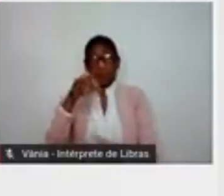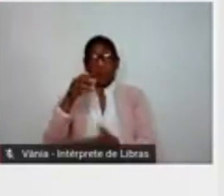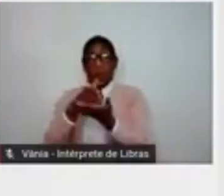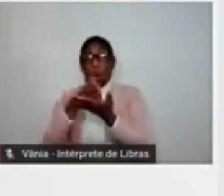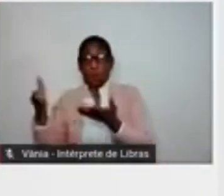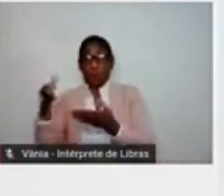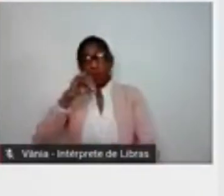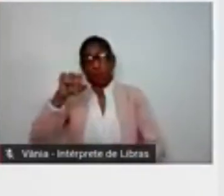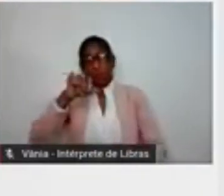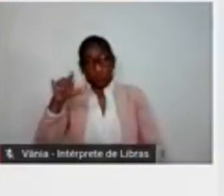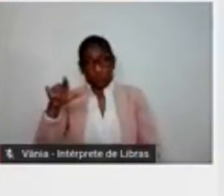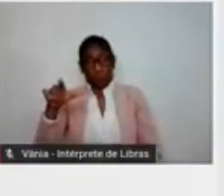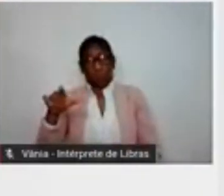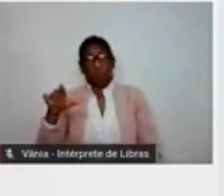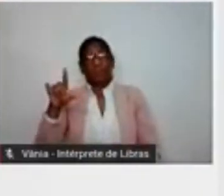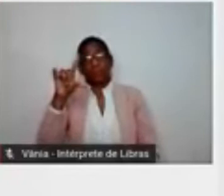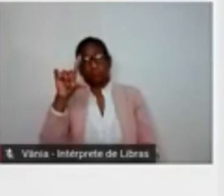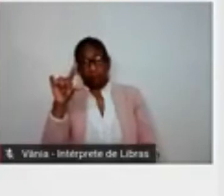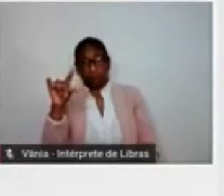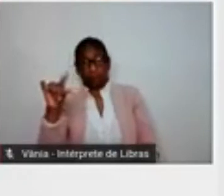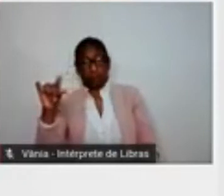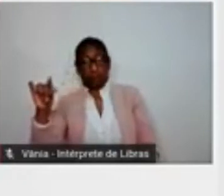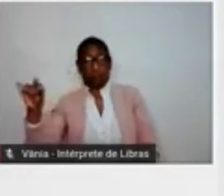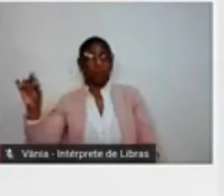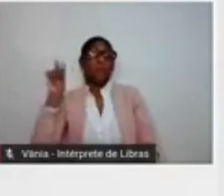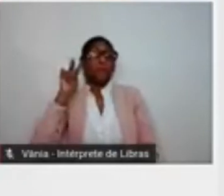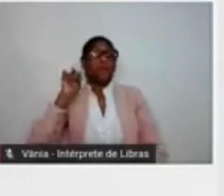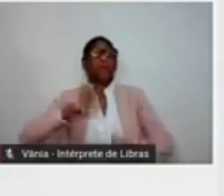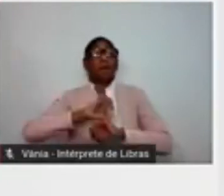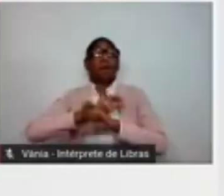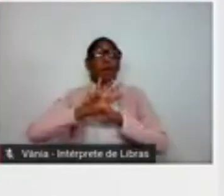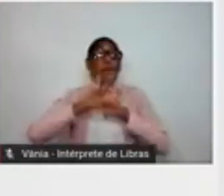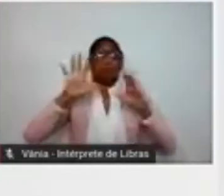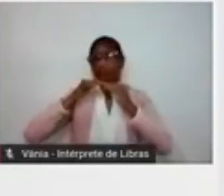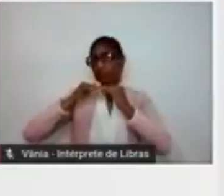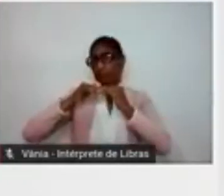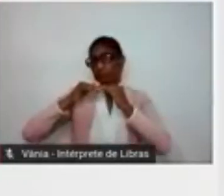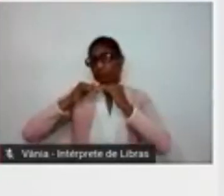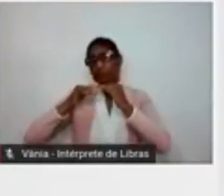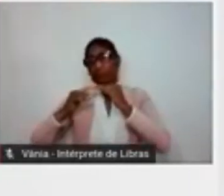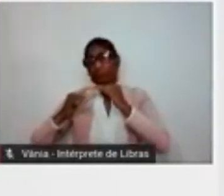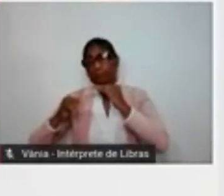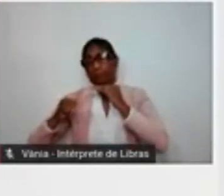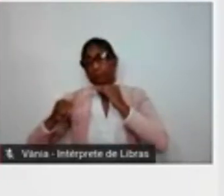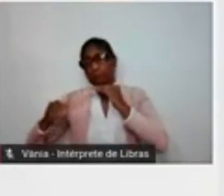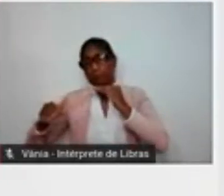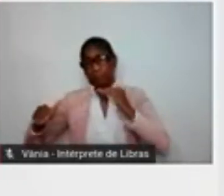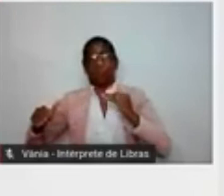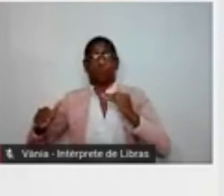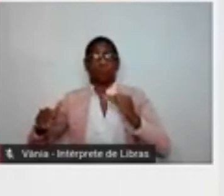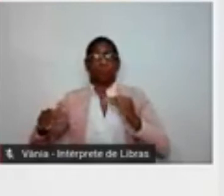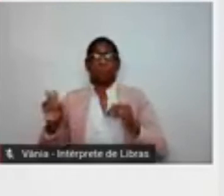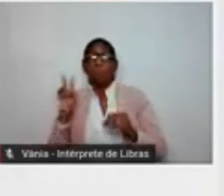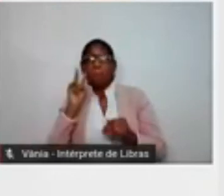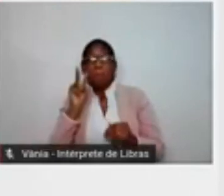do mês de julho para cá, há uma clara redução da velocidade de ocupação de leitos que demonstra